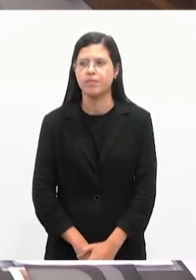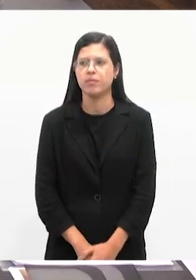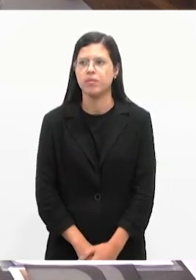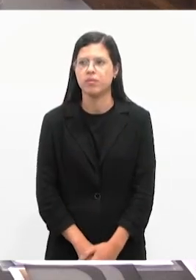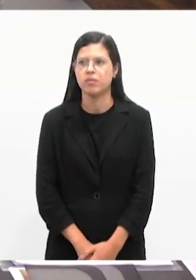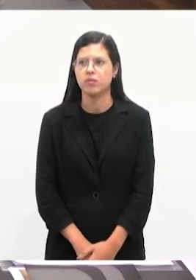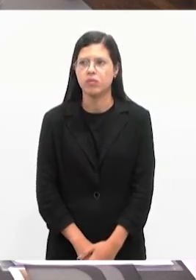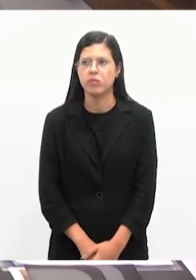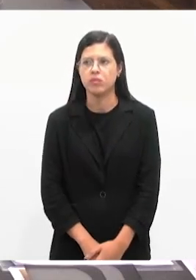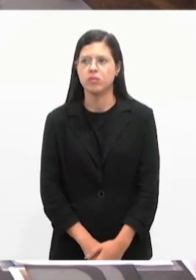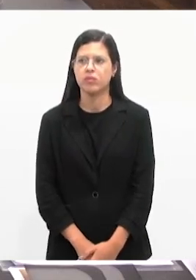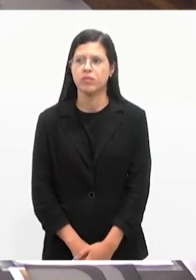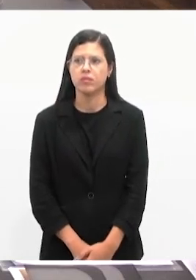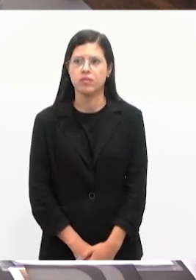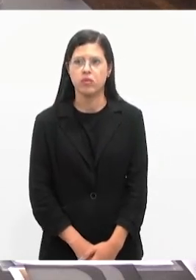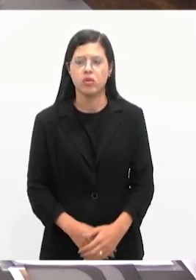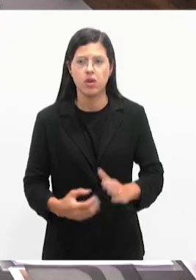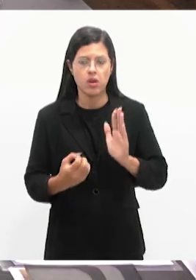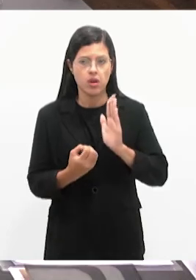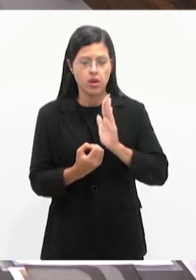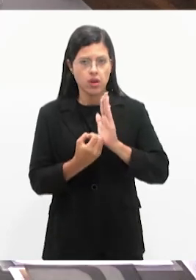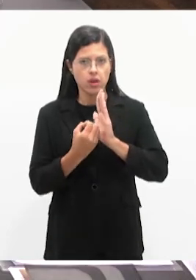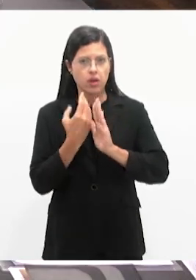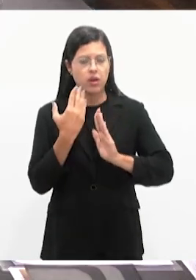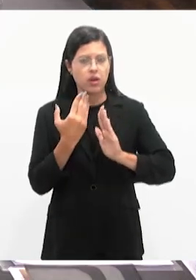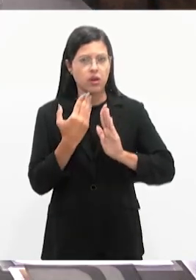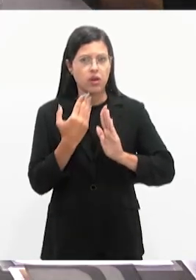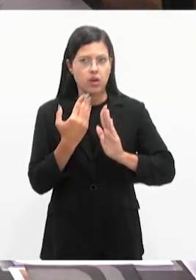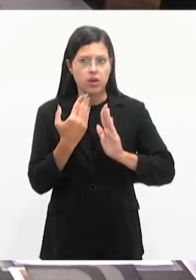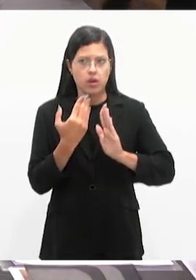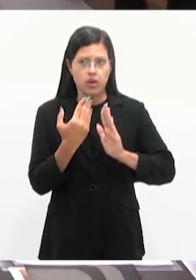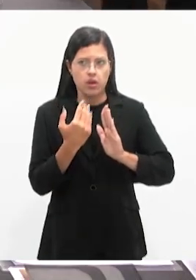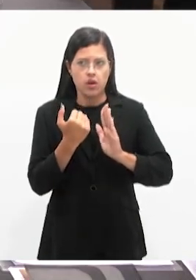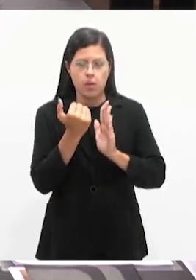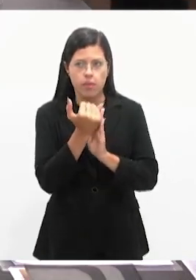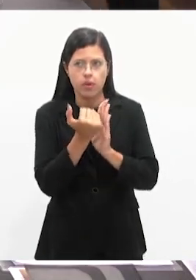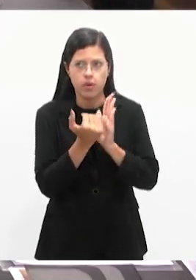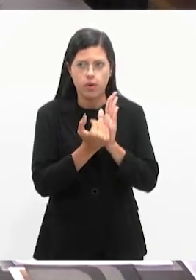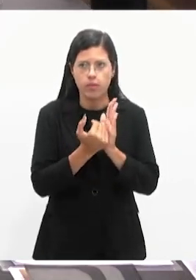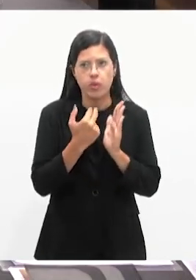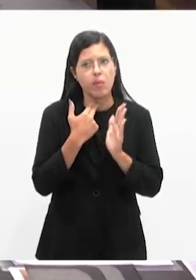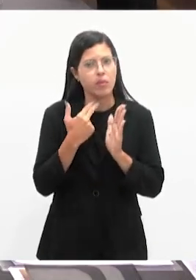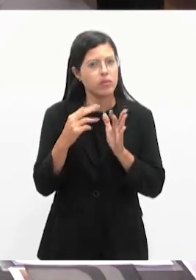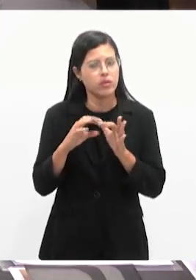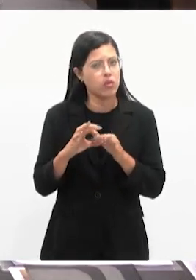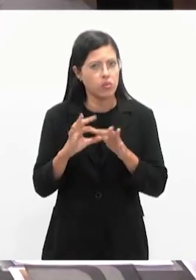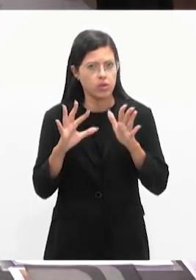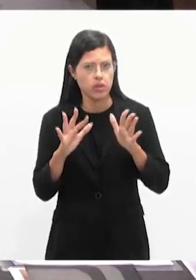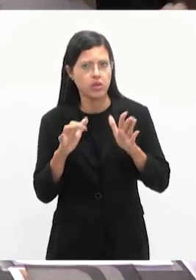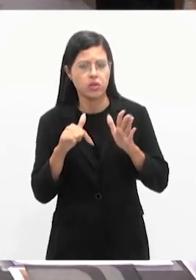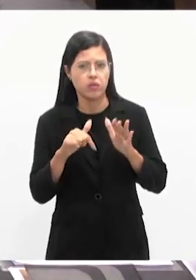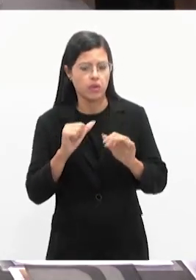Na verdade, cria o programa, porque ele não pode ser autorizativo, ele passa a ser programa, né?